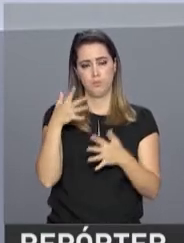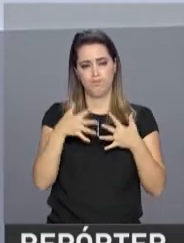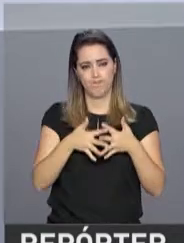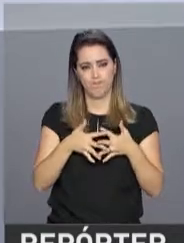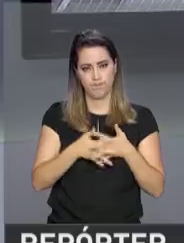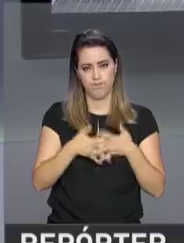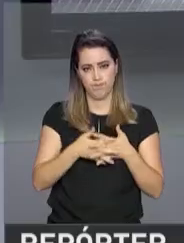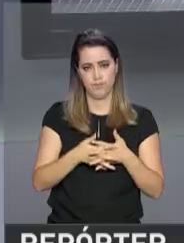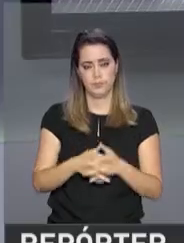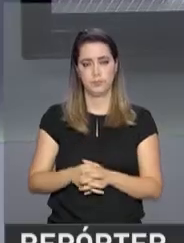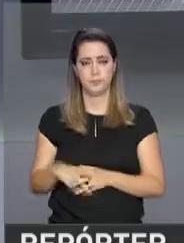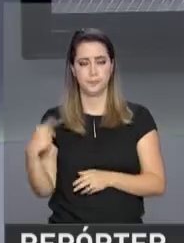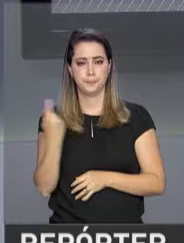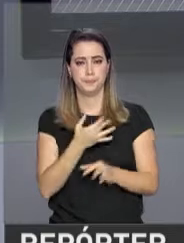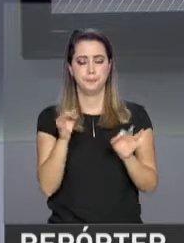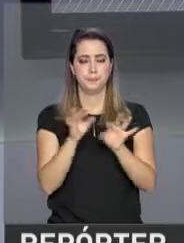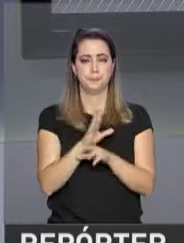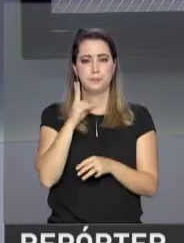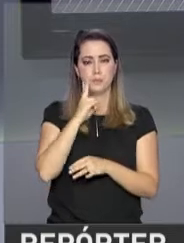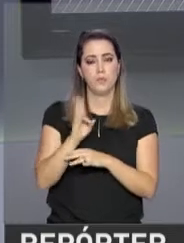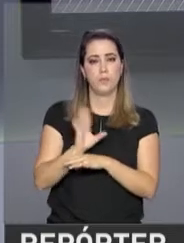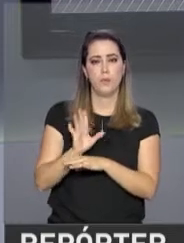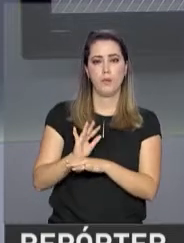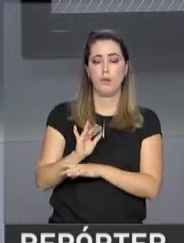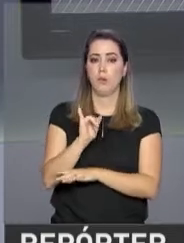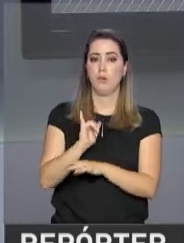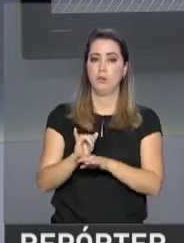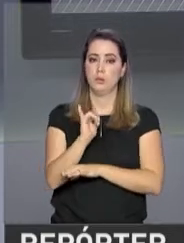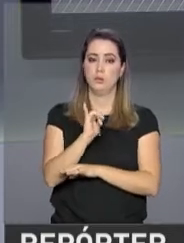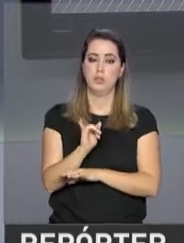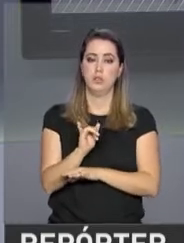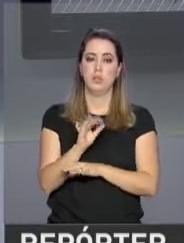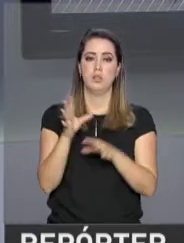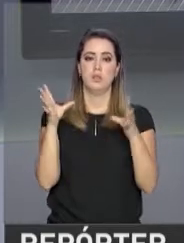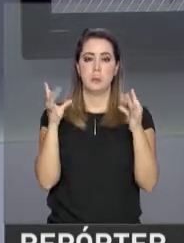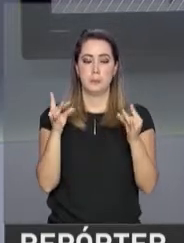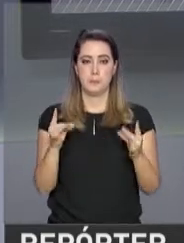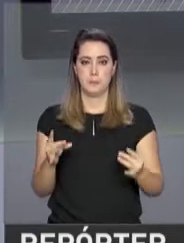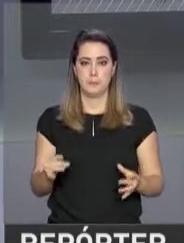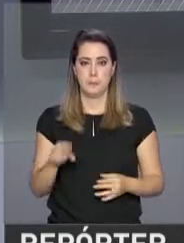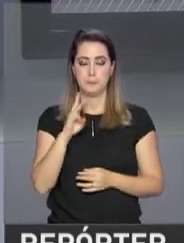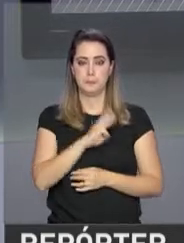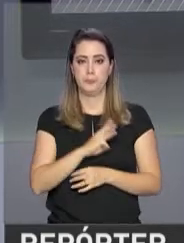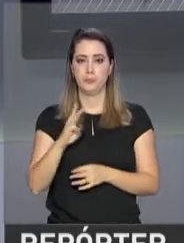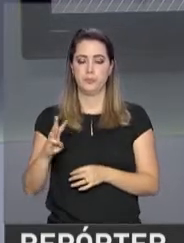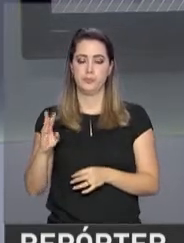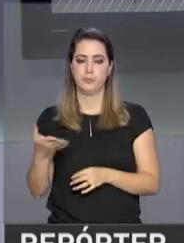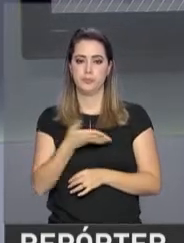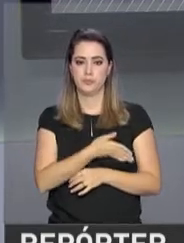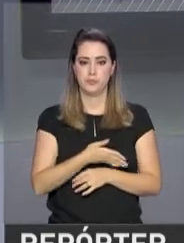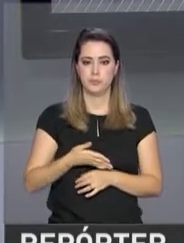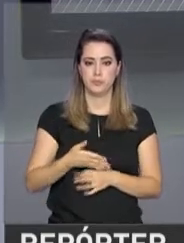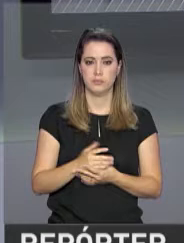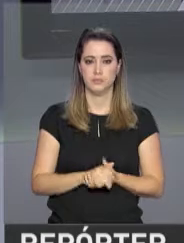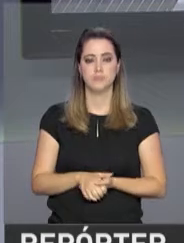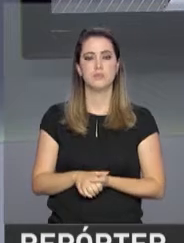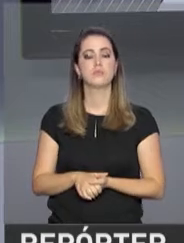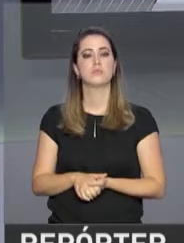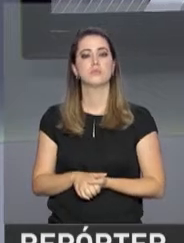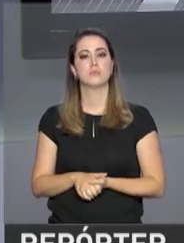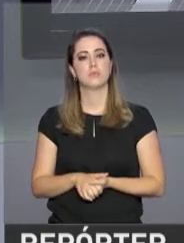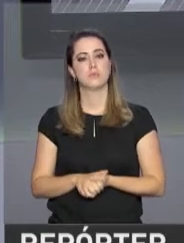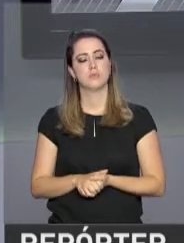complexidade. Nós ficamos por aqui. Você pode rever as reportagens no YouTube. E toda a nossa programação também está na página